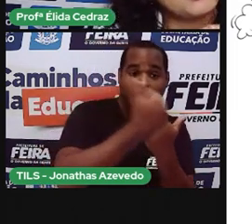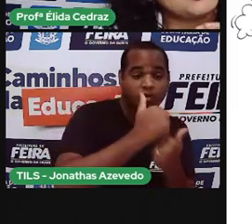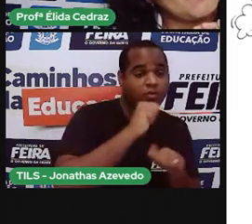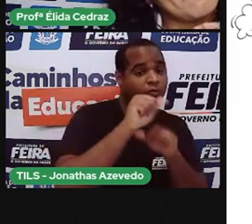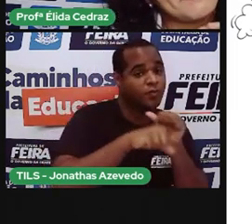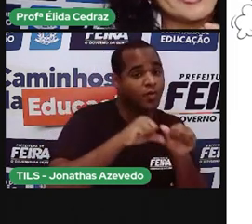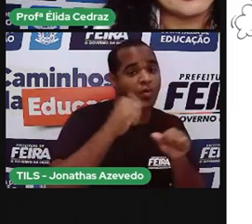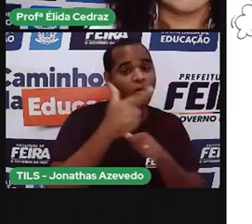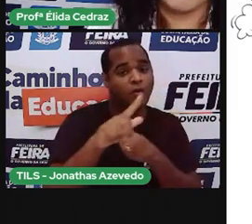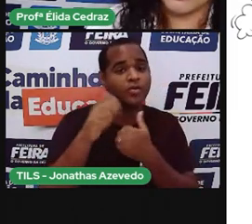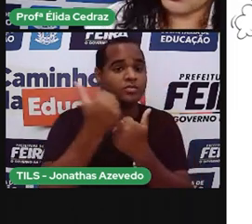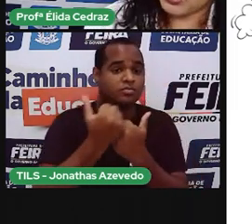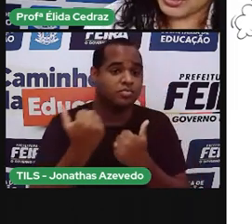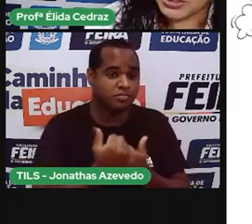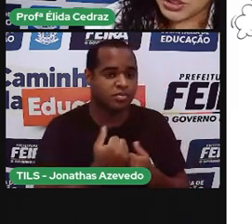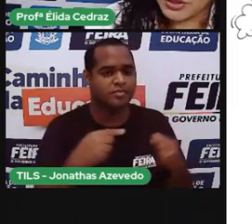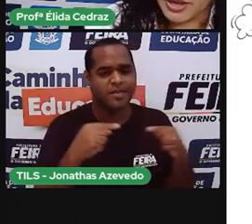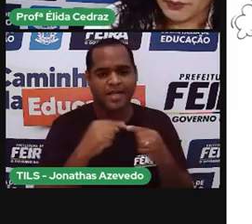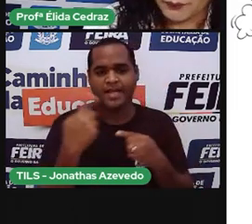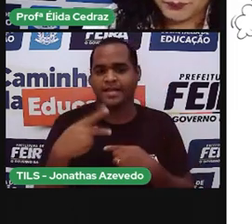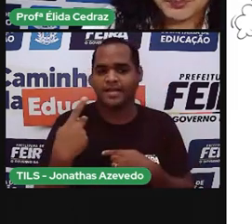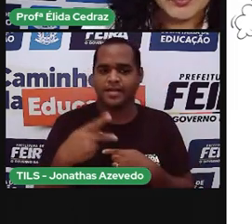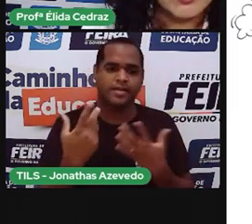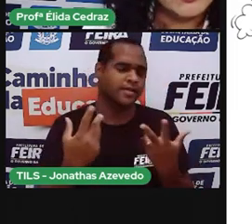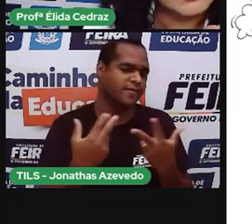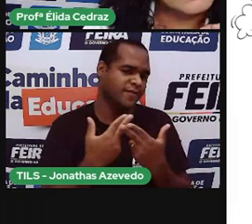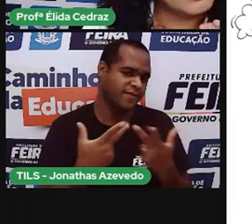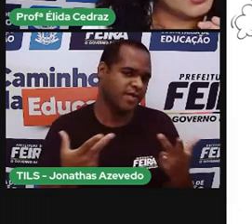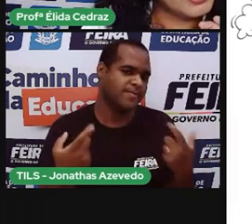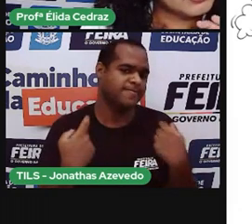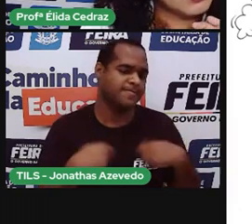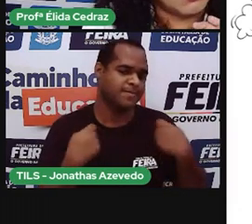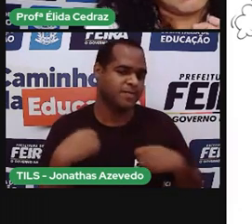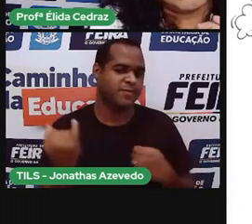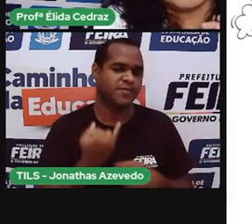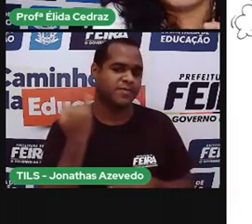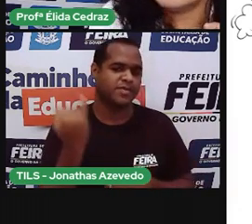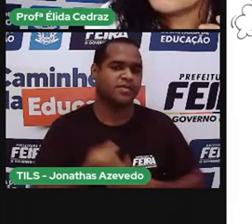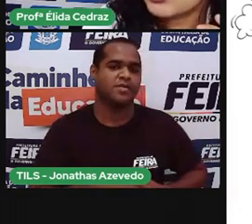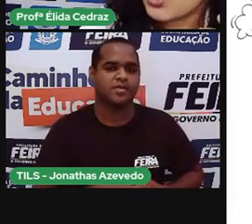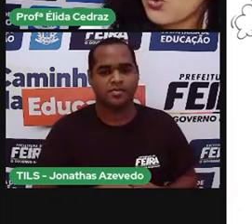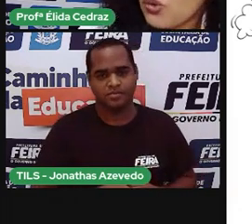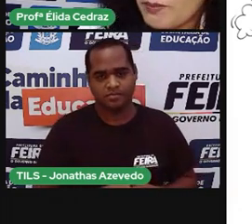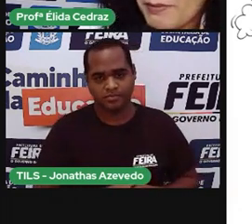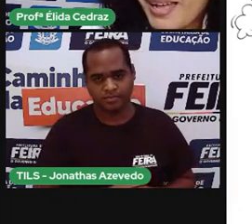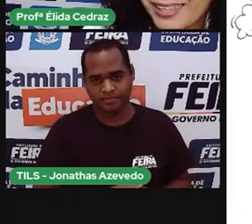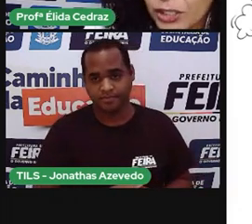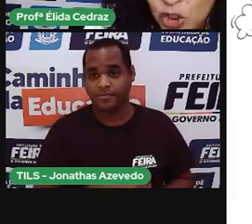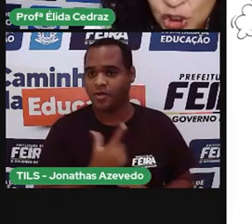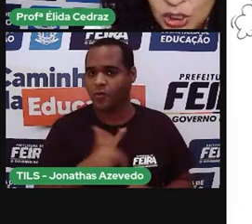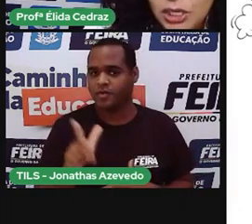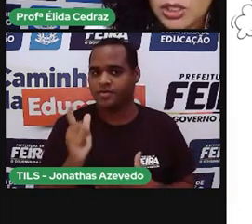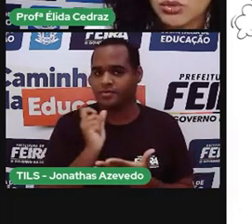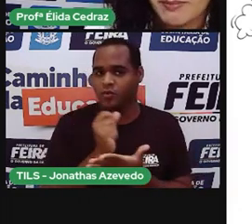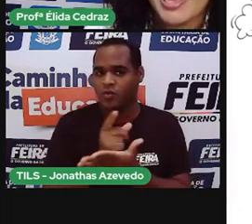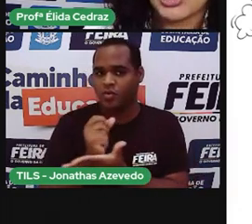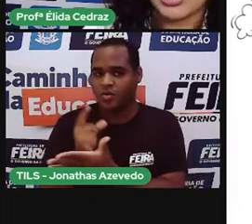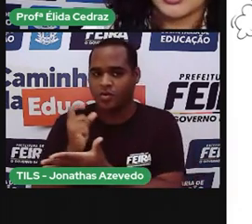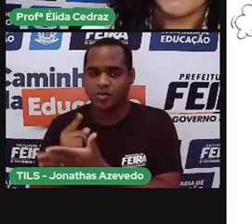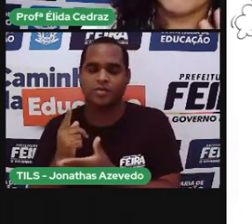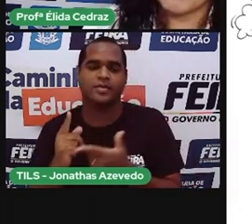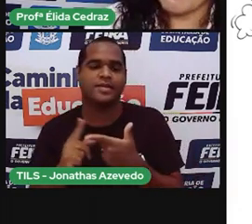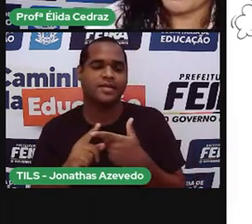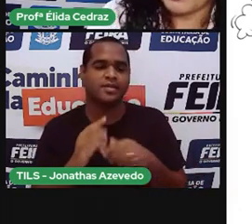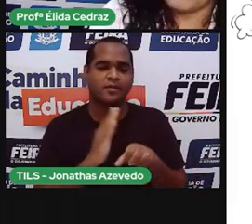por outros do mesmo valor nutricional. Olha só. Quando a gente compra batatinha e